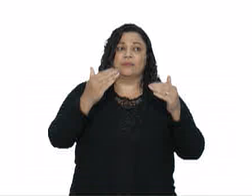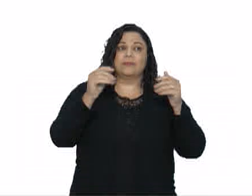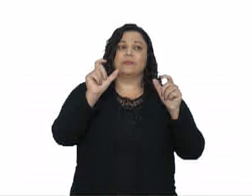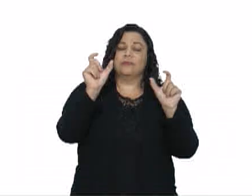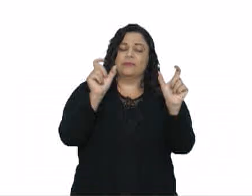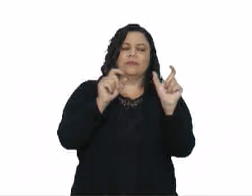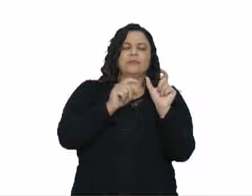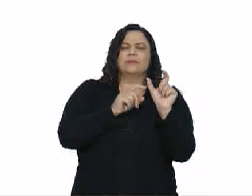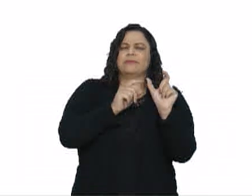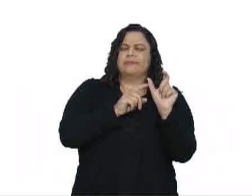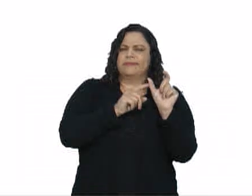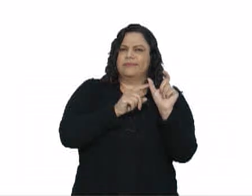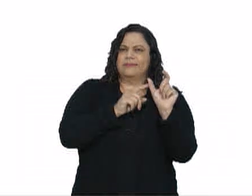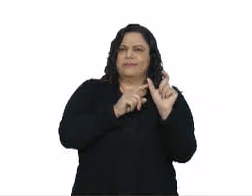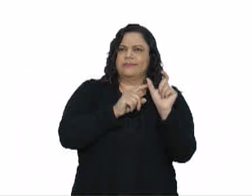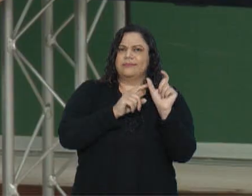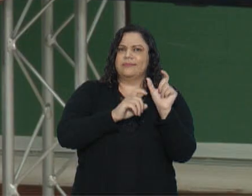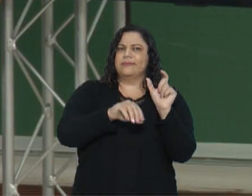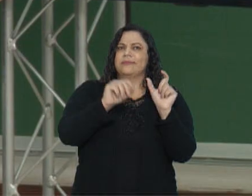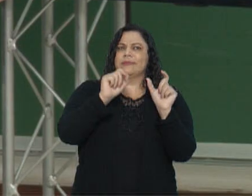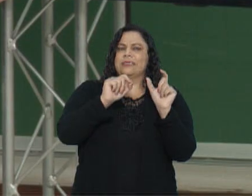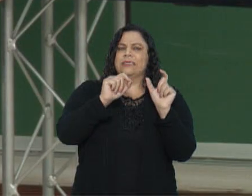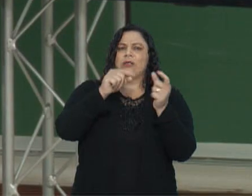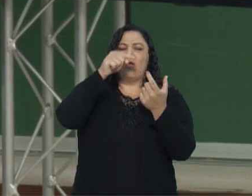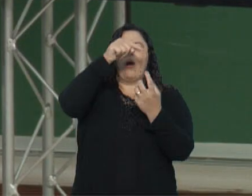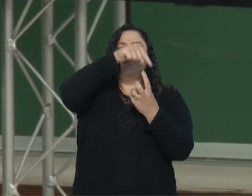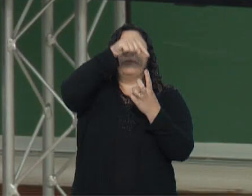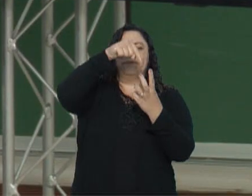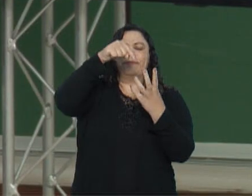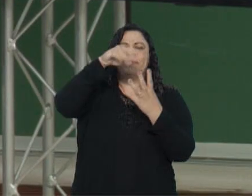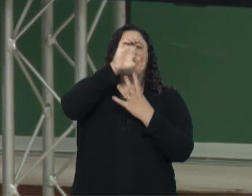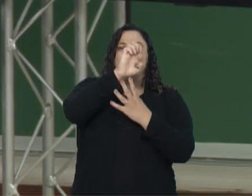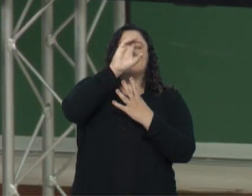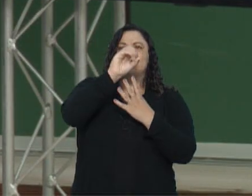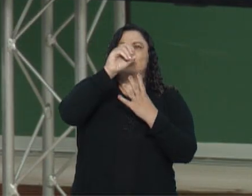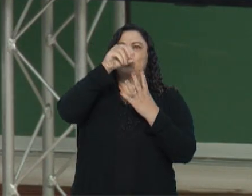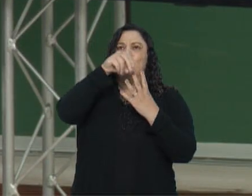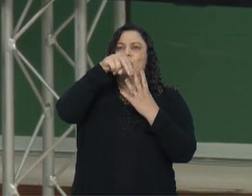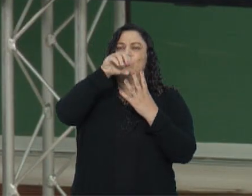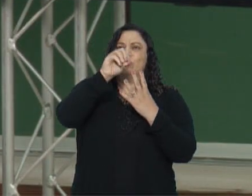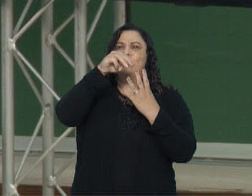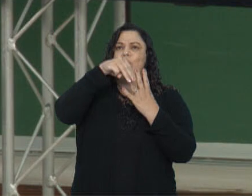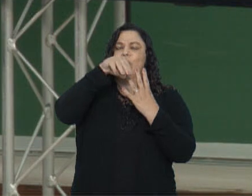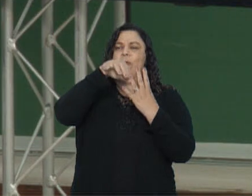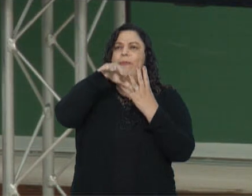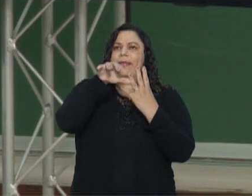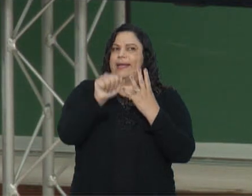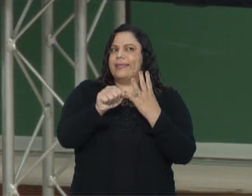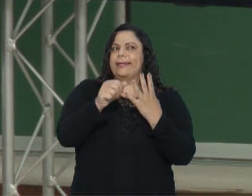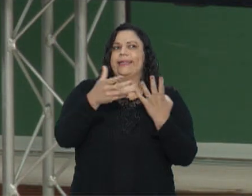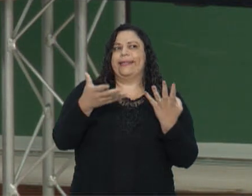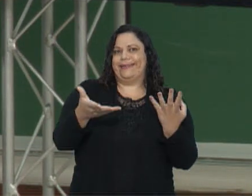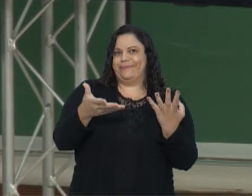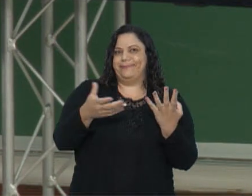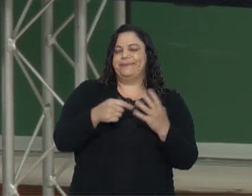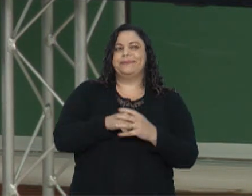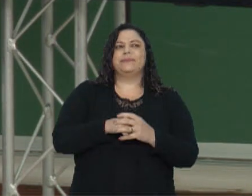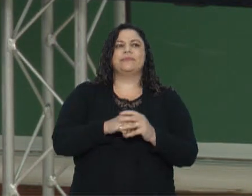palavra económica. Aguda, grave, esdrúxula. E o professor chama atenção para a palavrinha